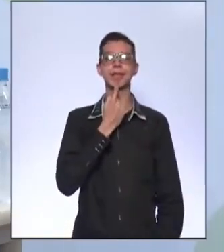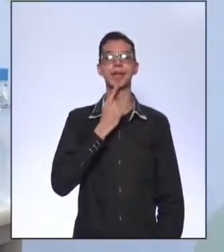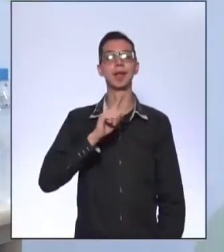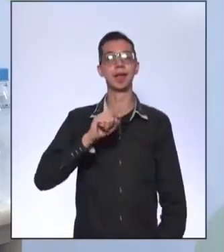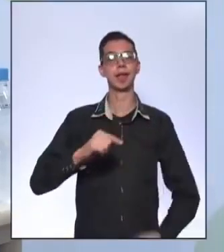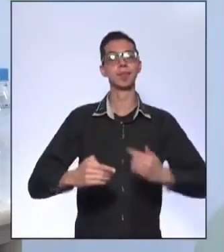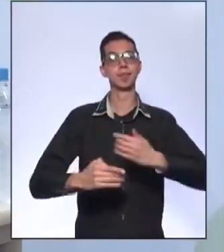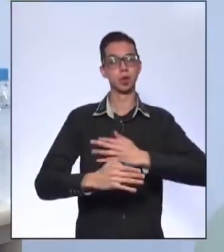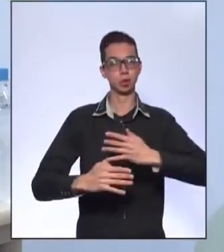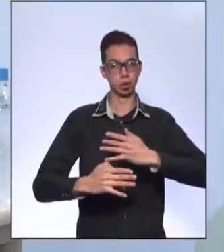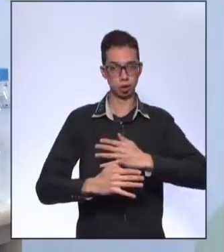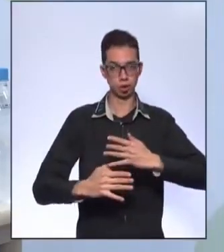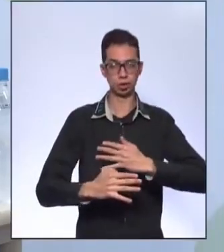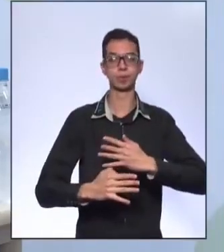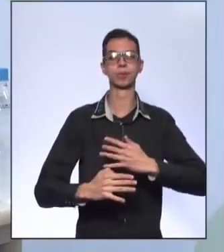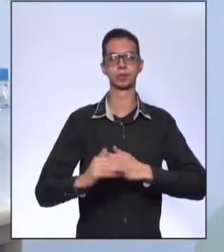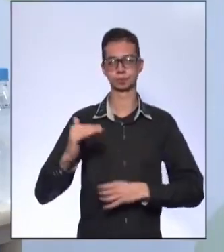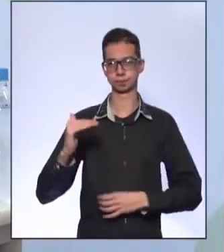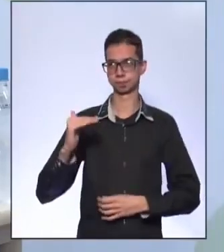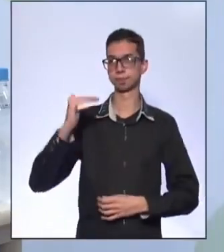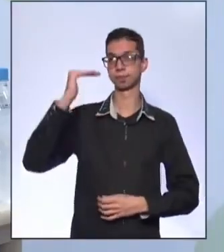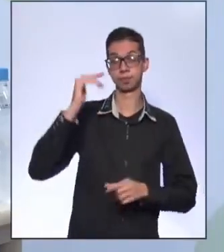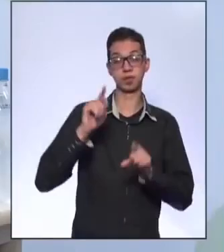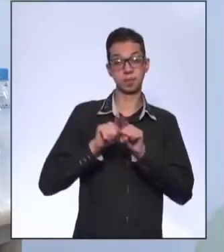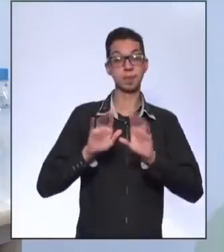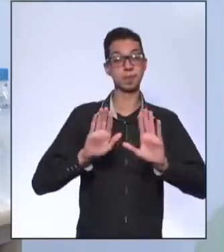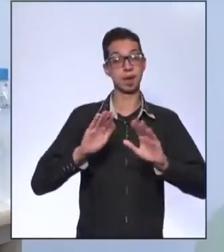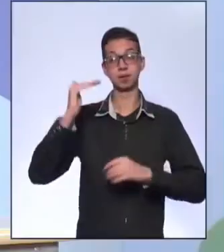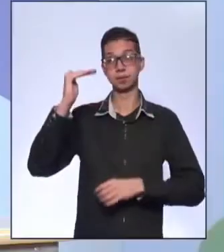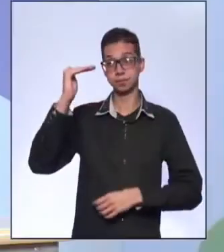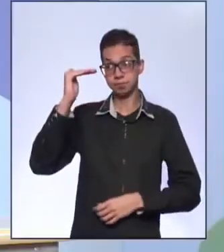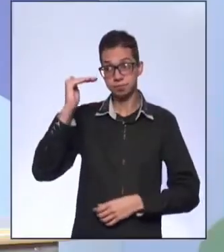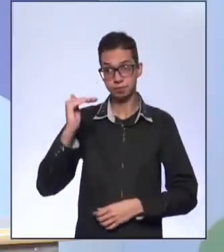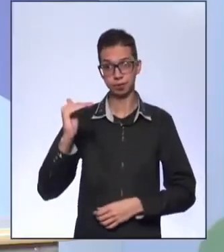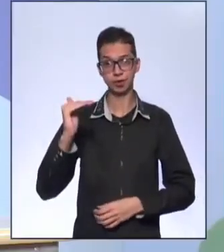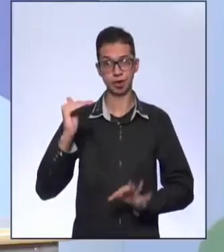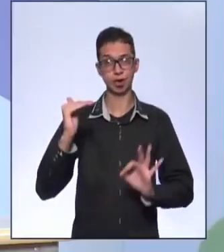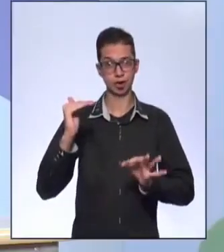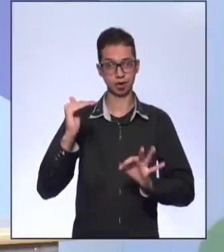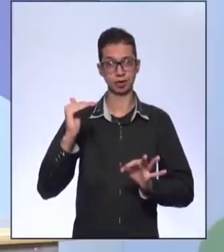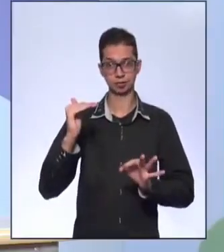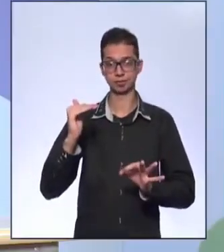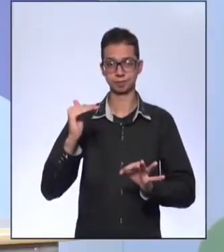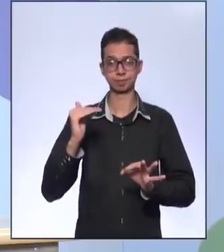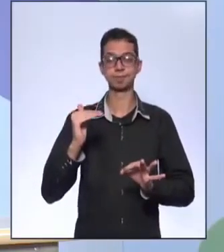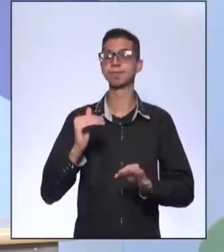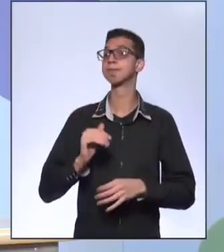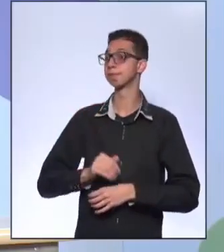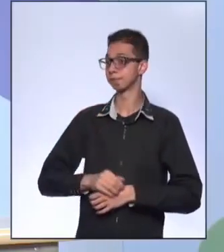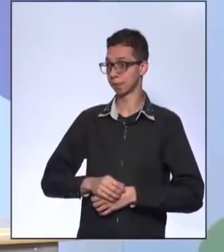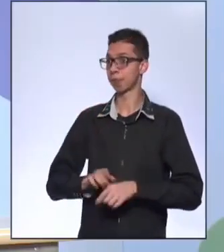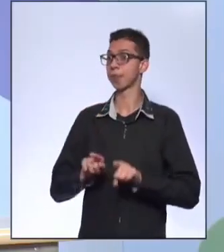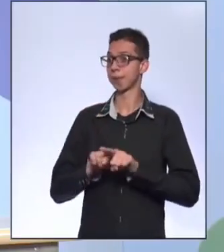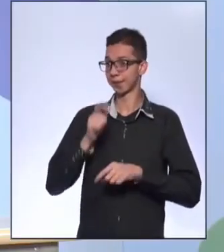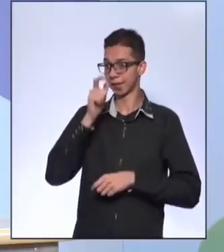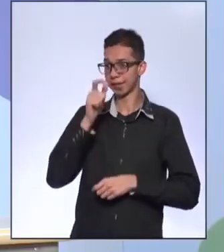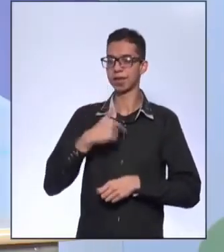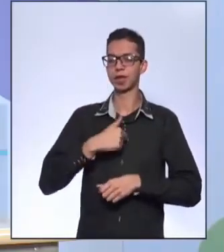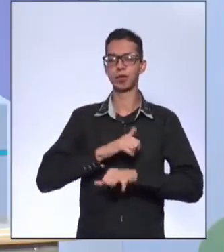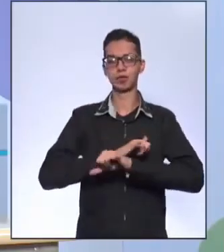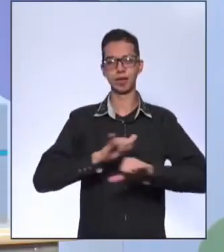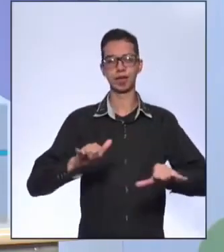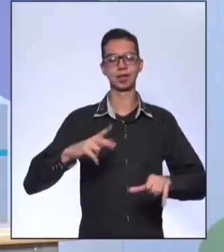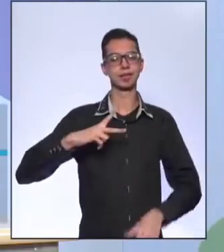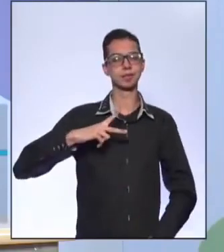sede a poli também nesse patamar aí um pouquinho Menor da professora Ela também tem interessante isso até Vou compartilhar uma experiência de